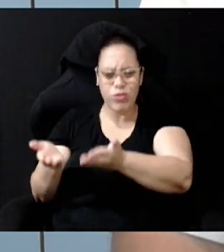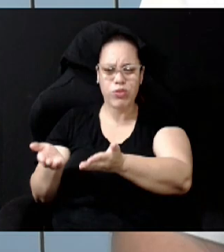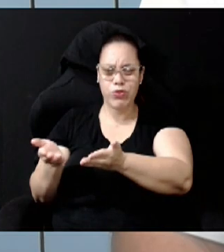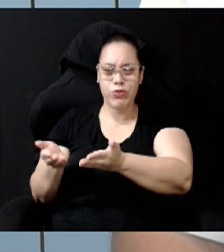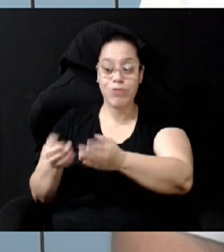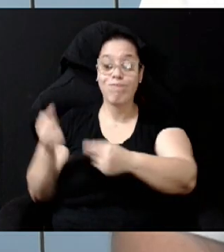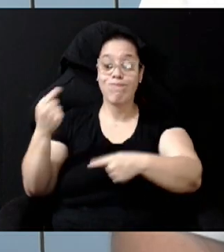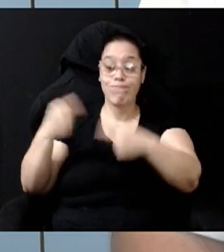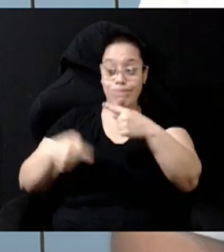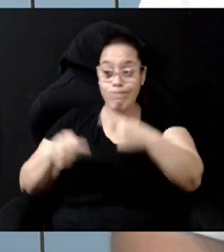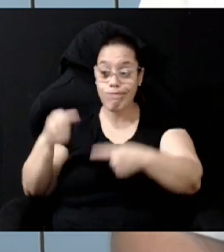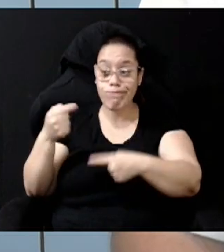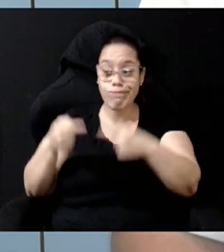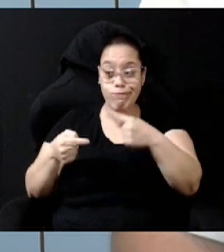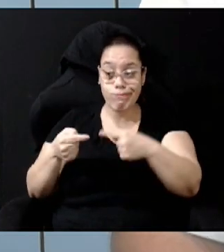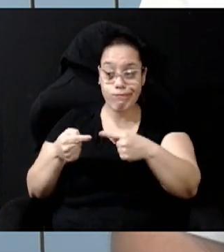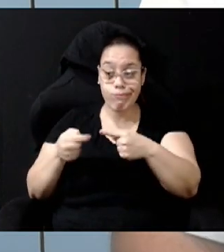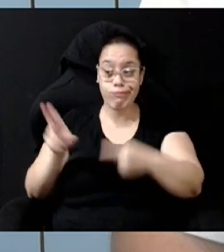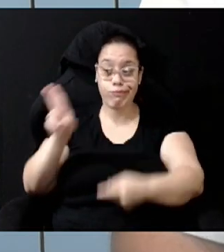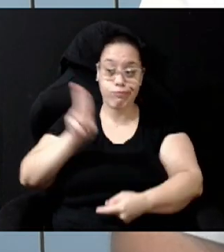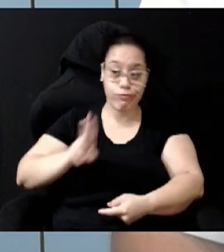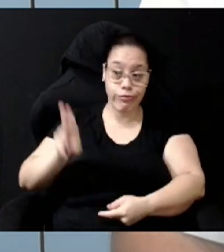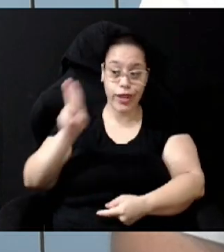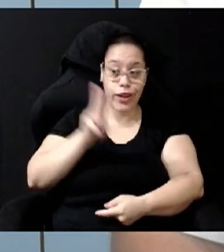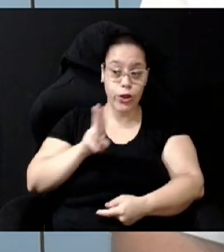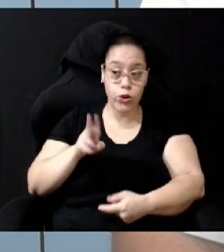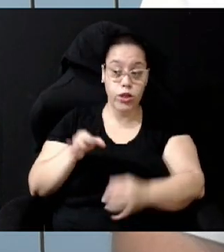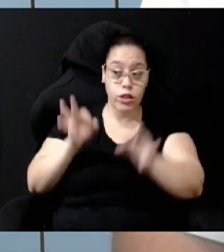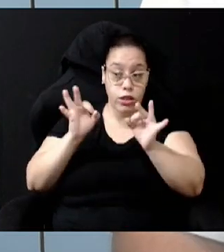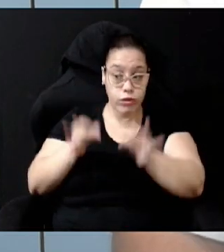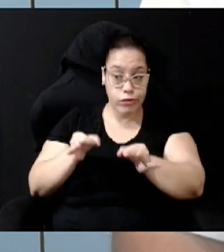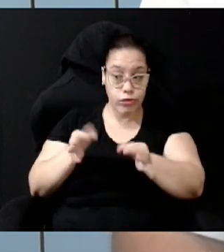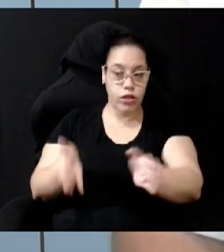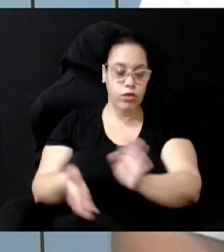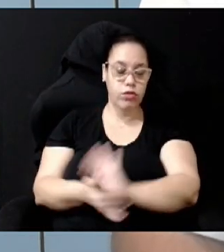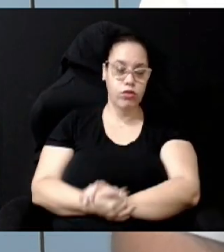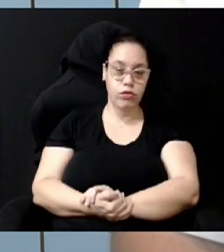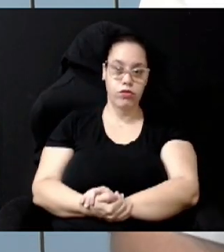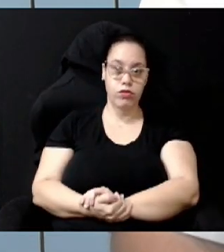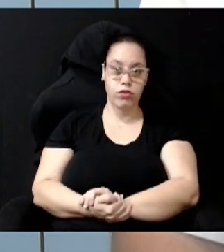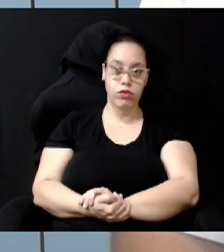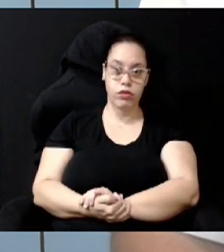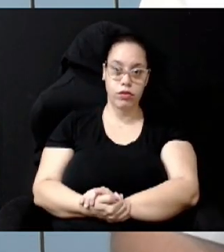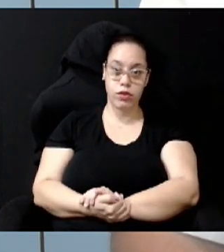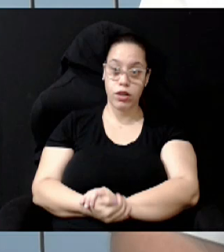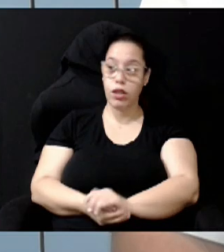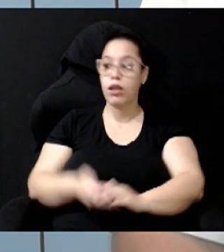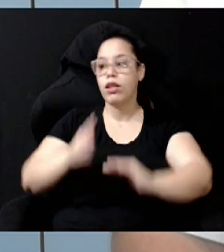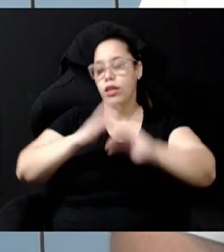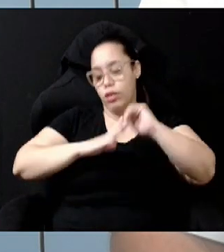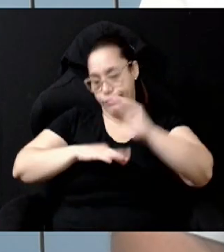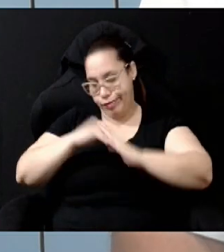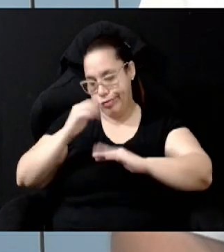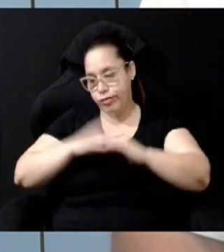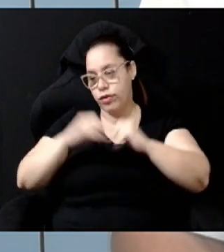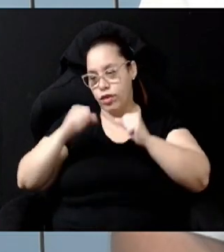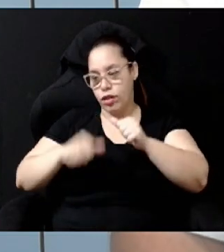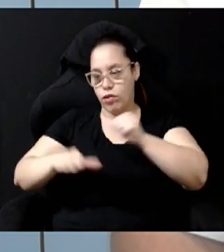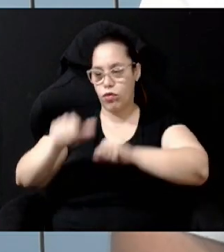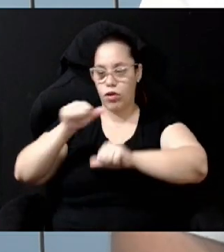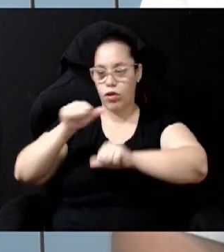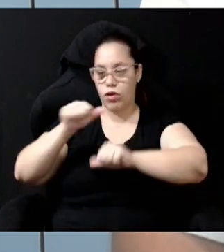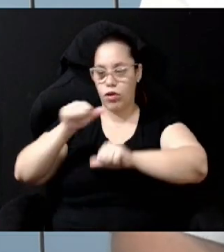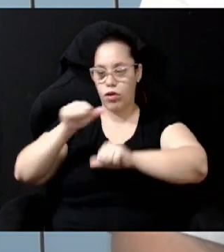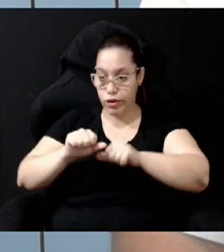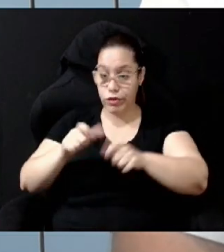debatendo, usando da retórica e, de fato, tendo ações, né, que possam reverter esse cenário, ou, no